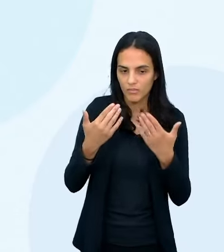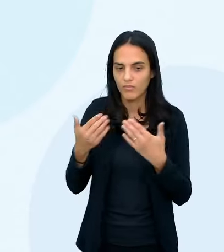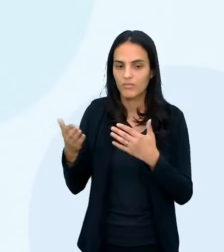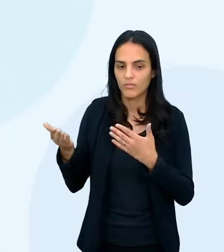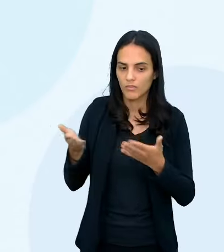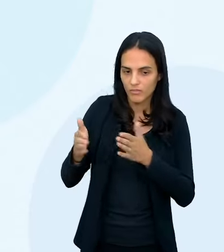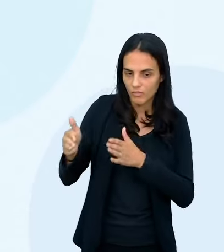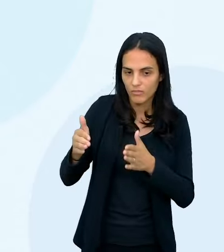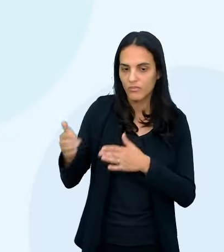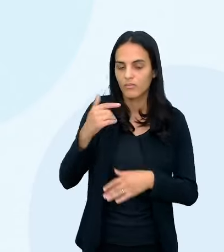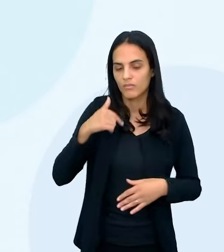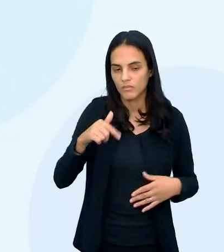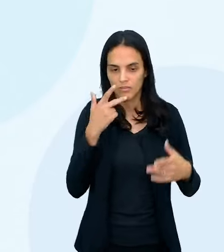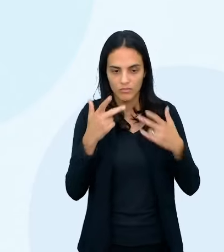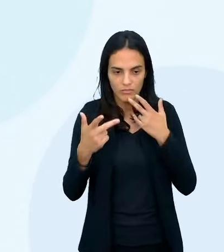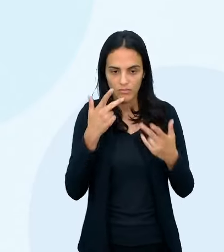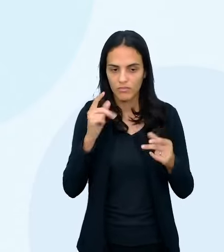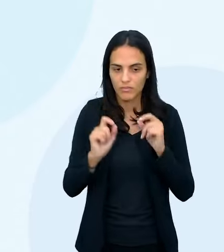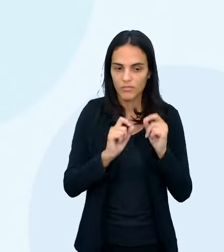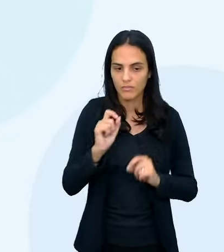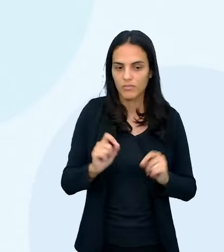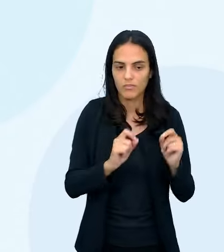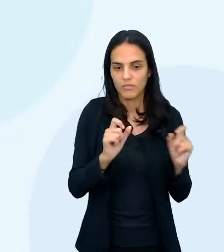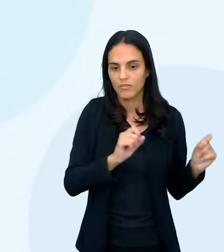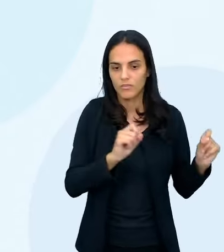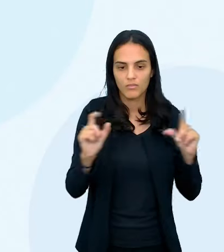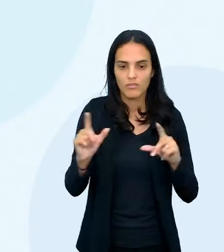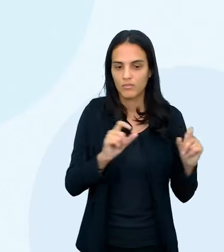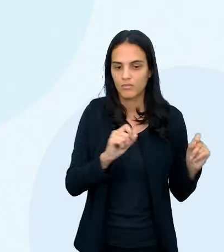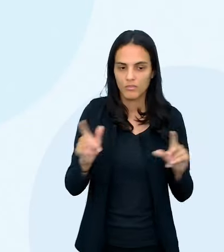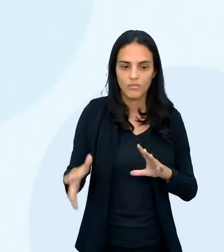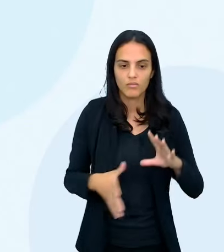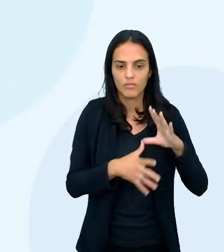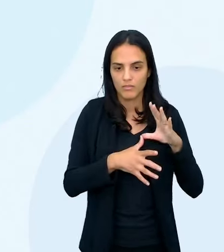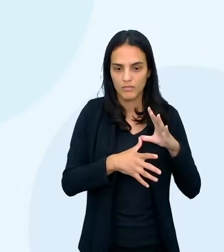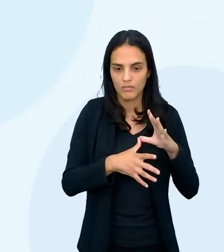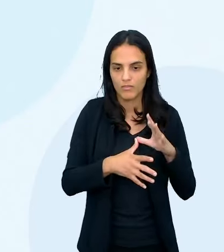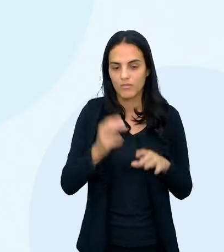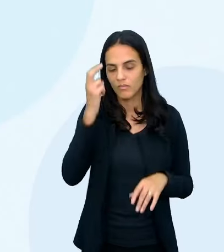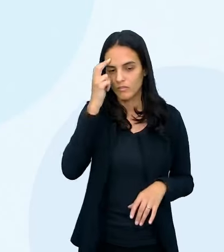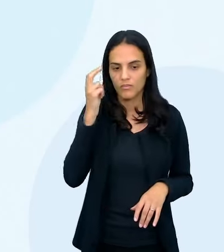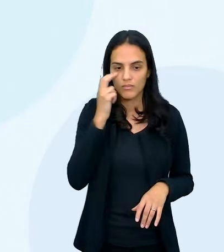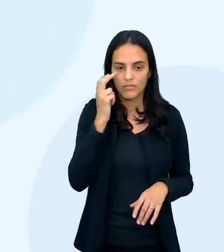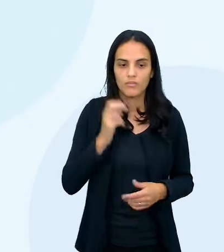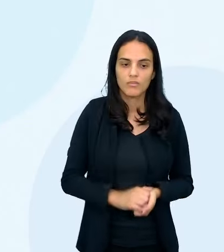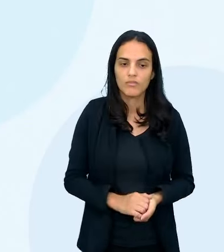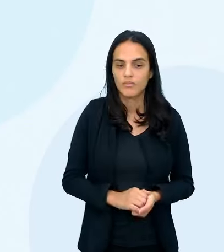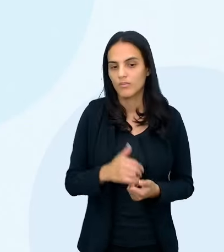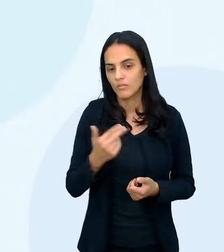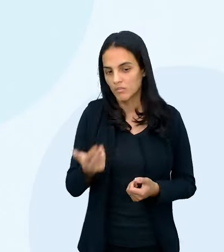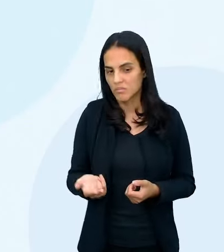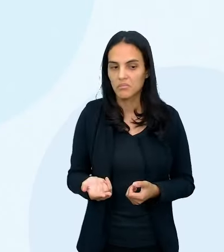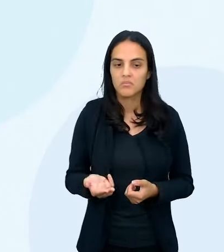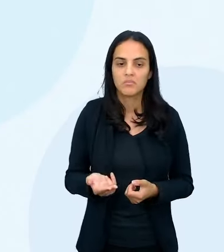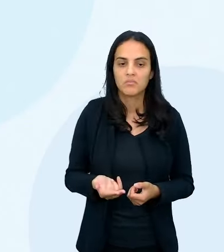momento da gente falar do que, né, aparece no mapa como patrimônio cultural tangível, patrimônio